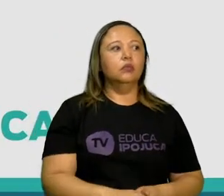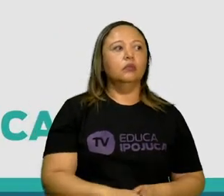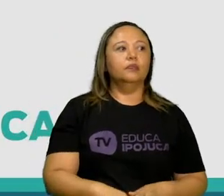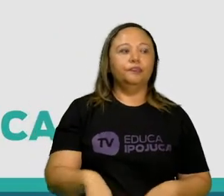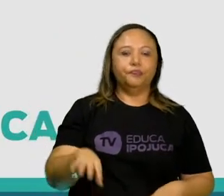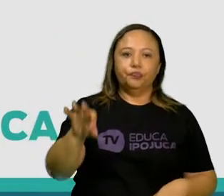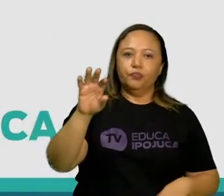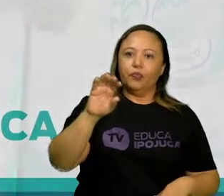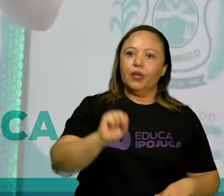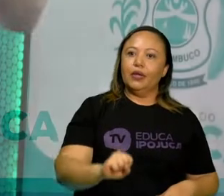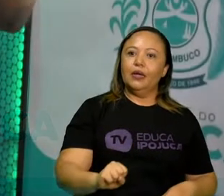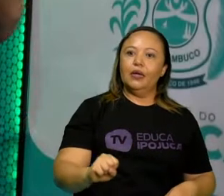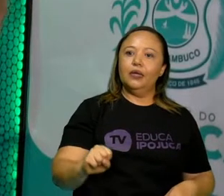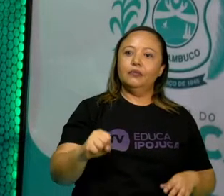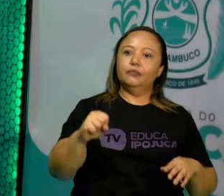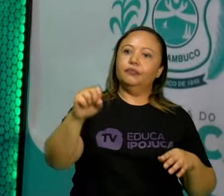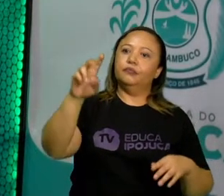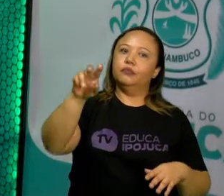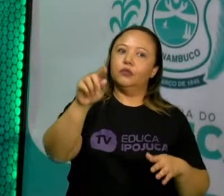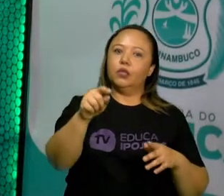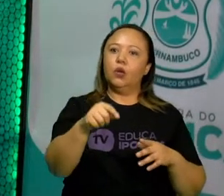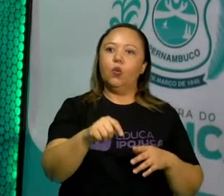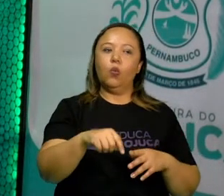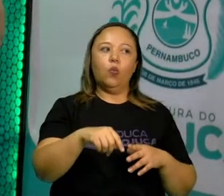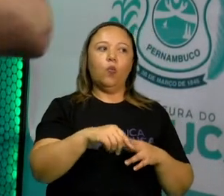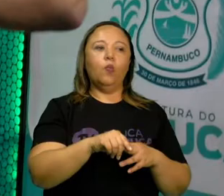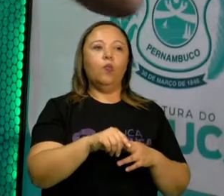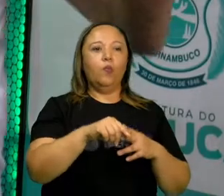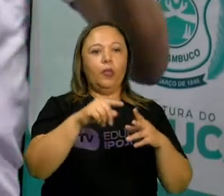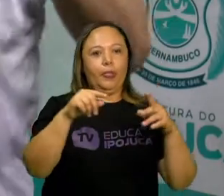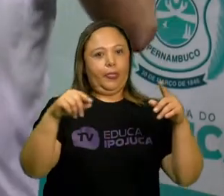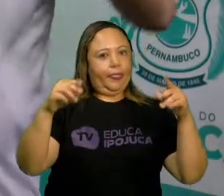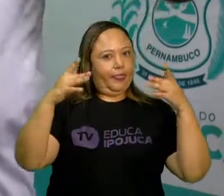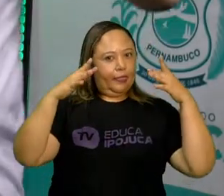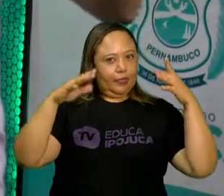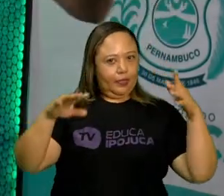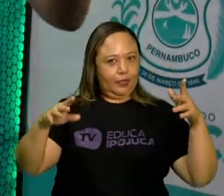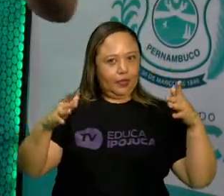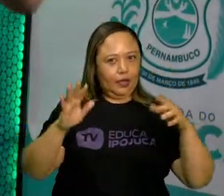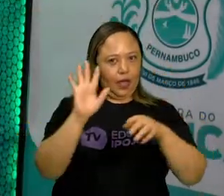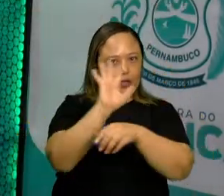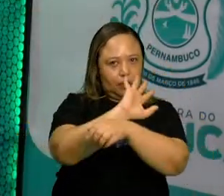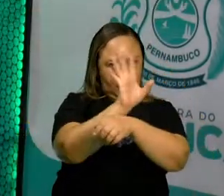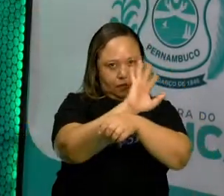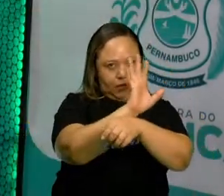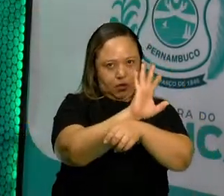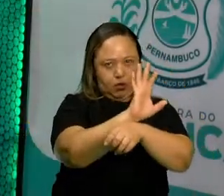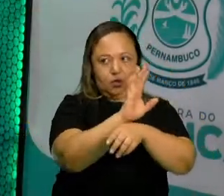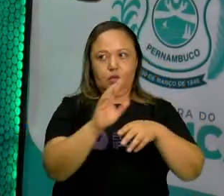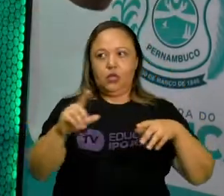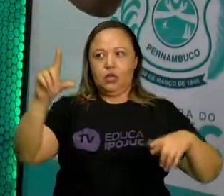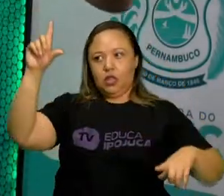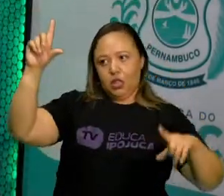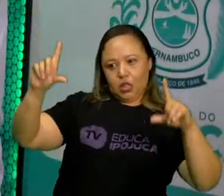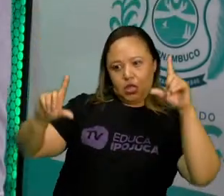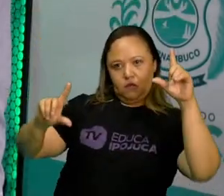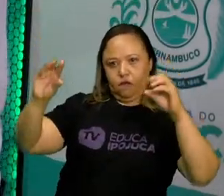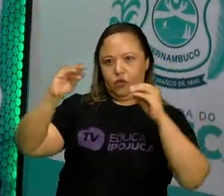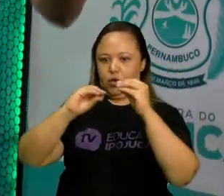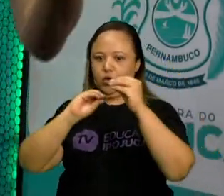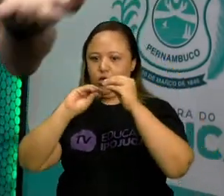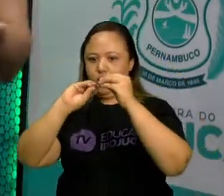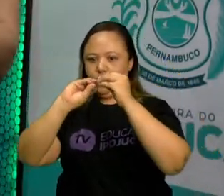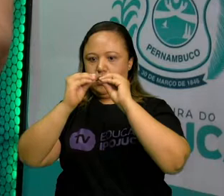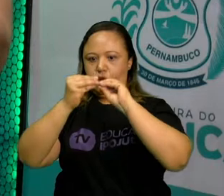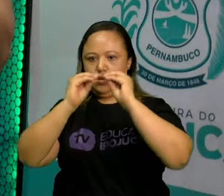Audiovisual são dois: cinema, TV. Então, quando você vê um filme, uma série, uma novela, isso